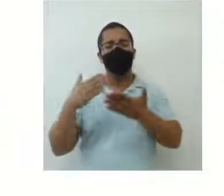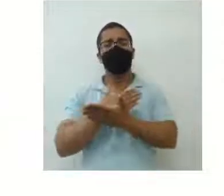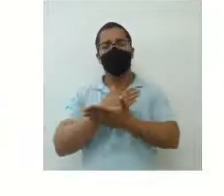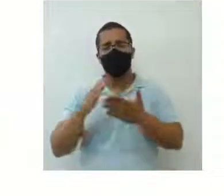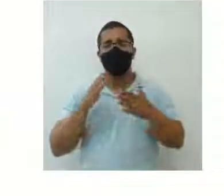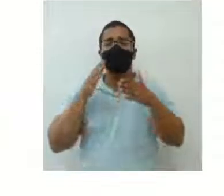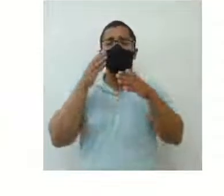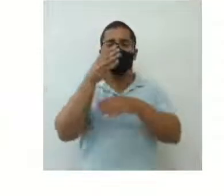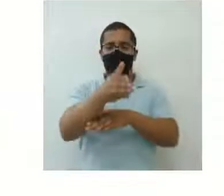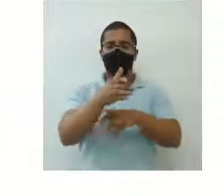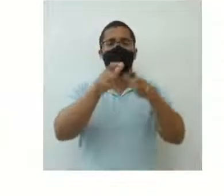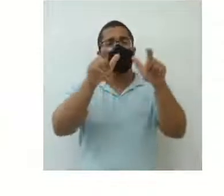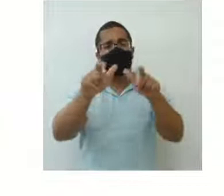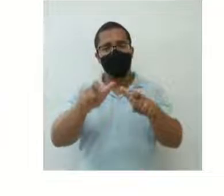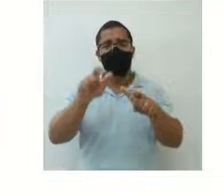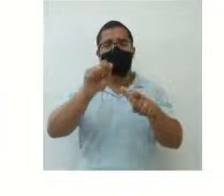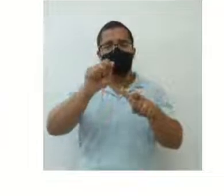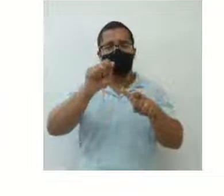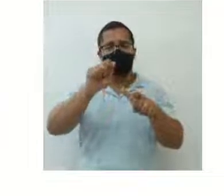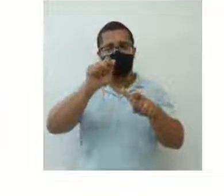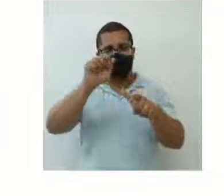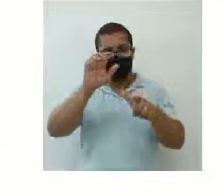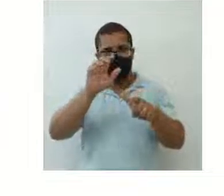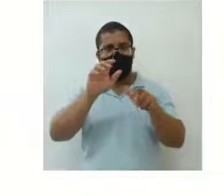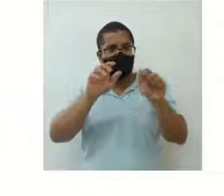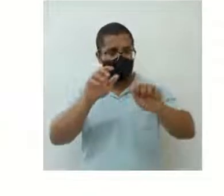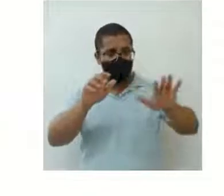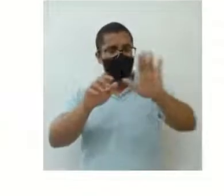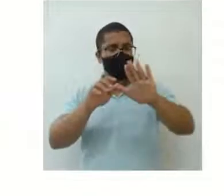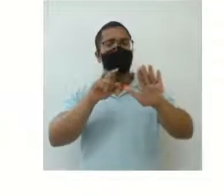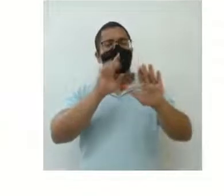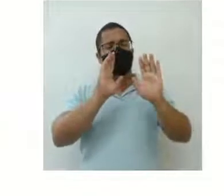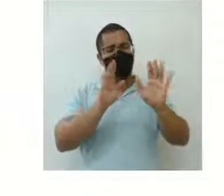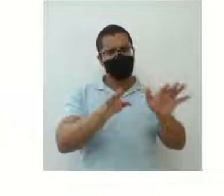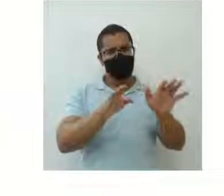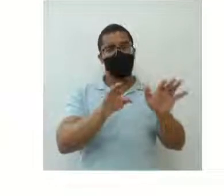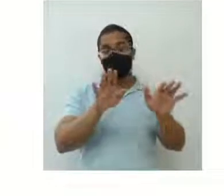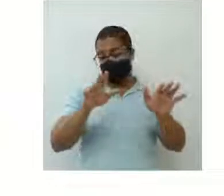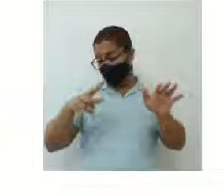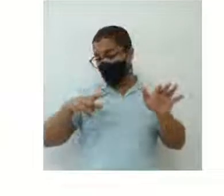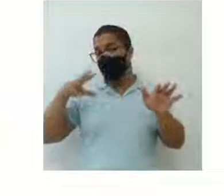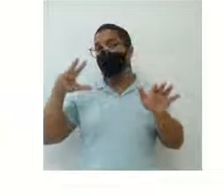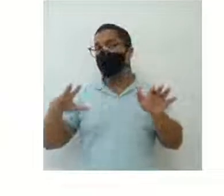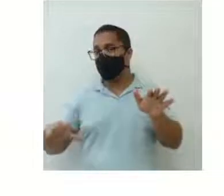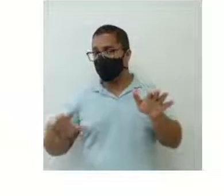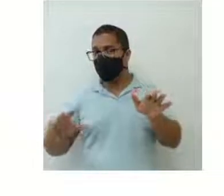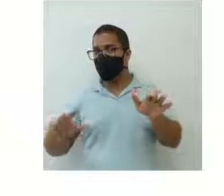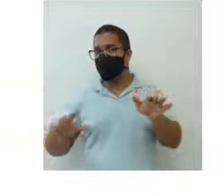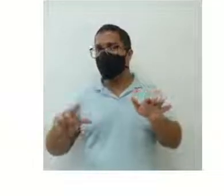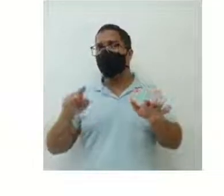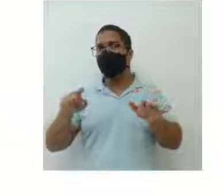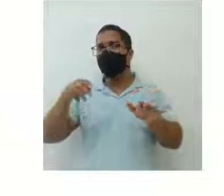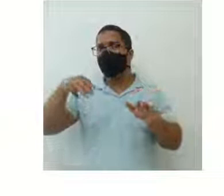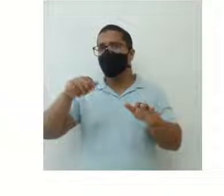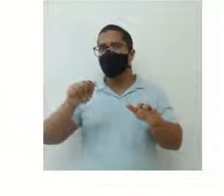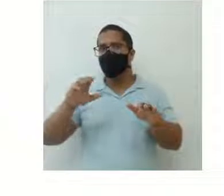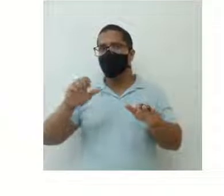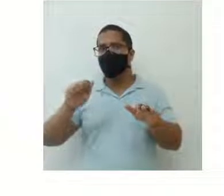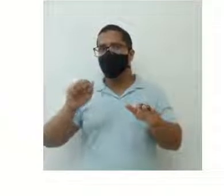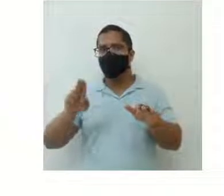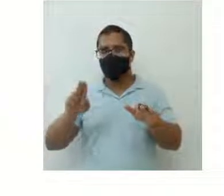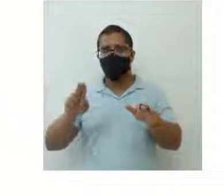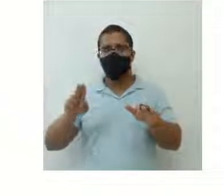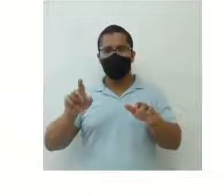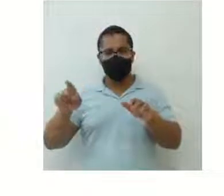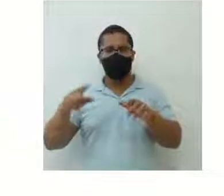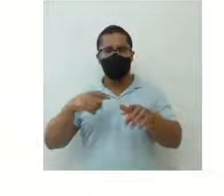de tecido, especiarias. Aí vem Portugal, Macau, né, China,